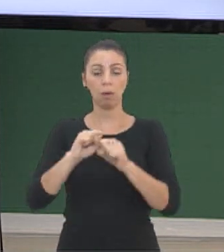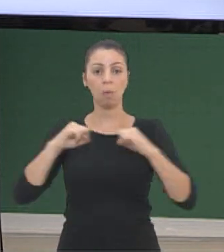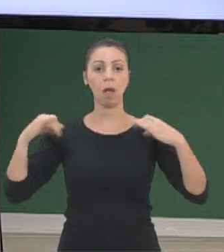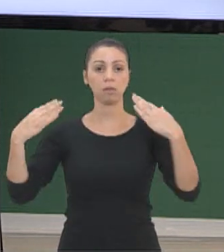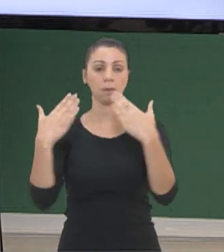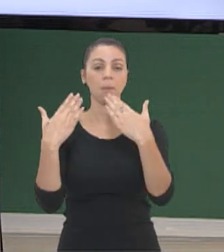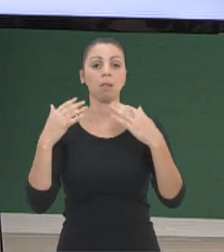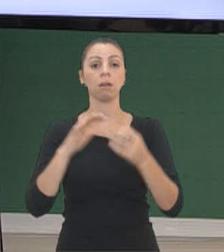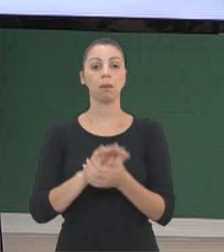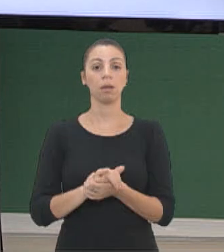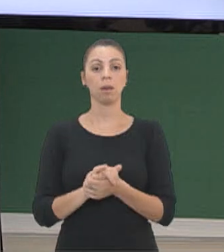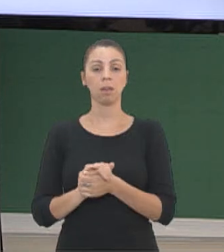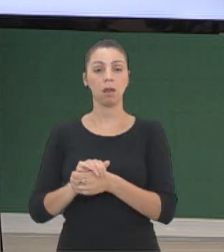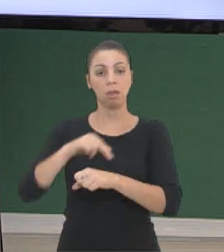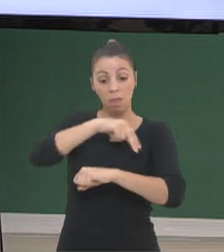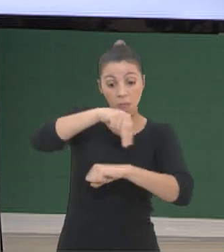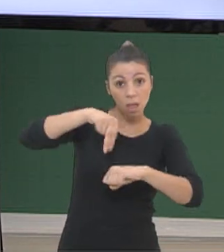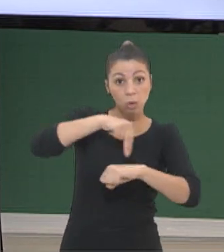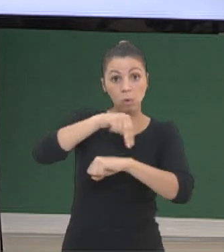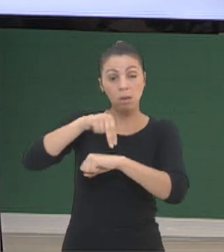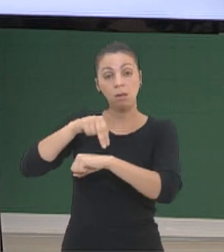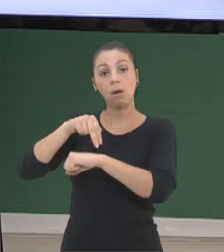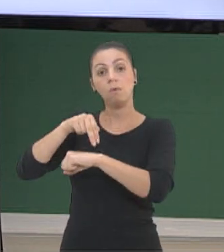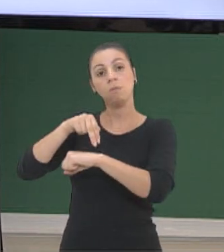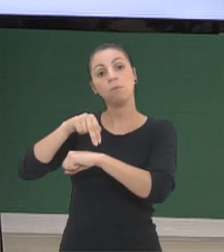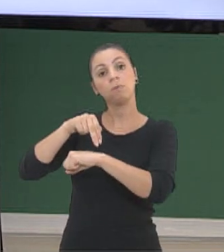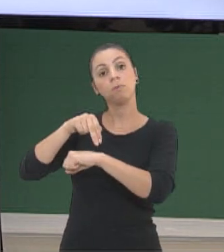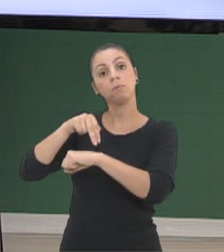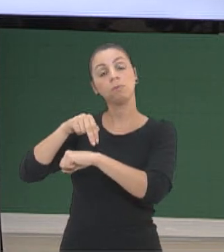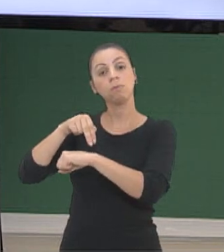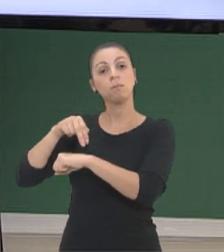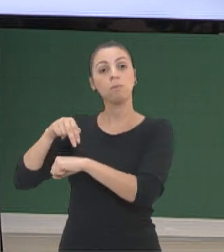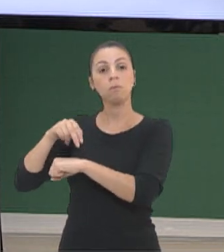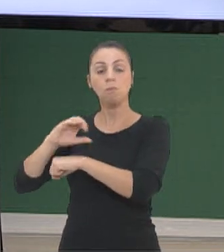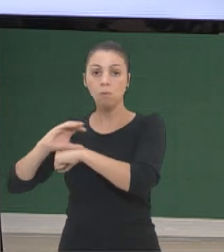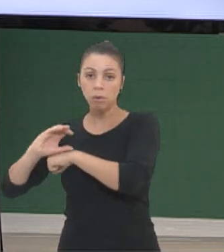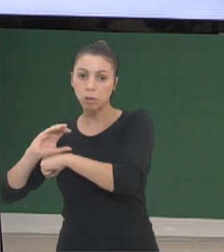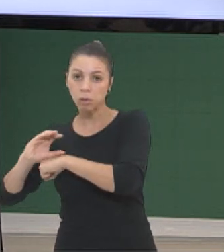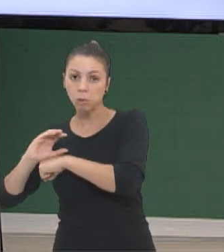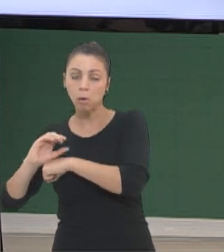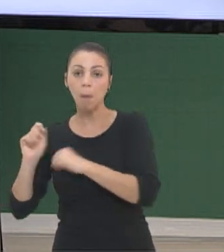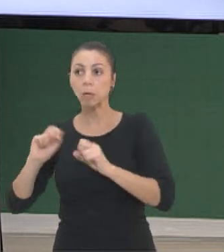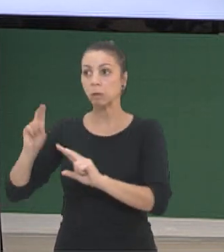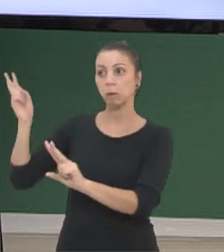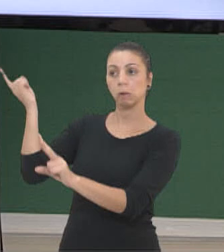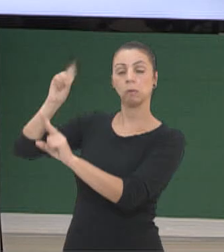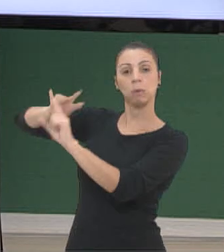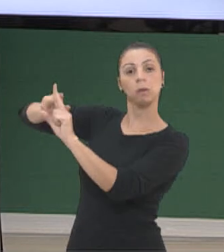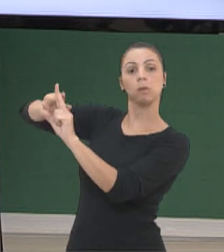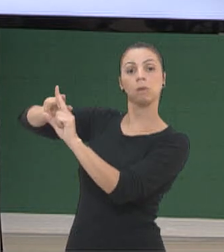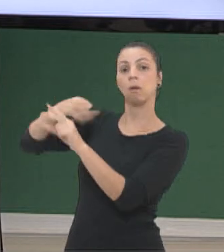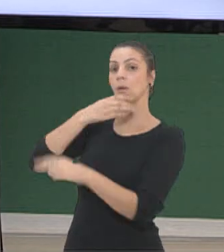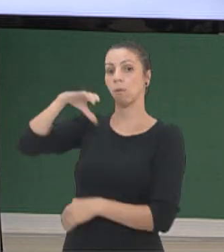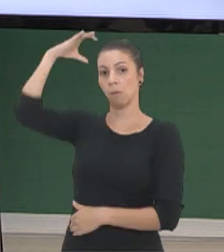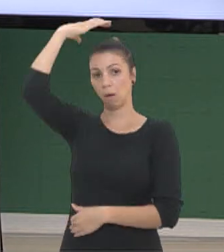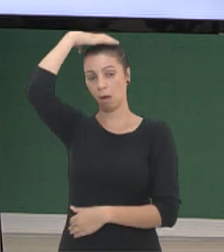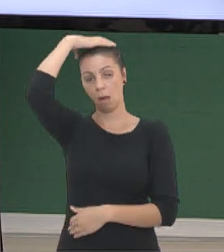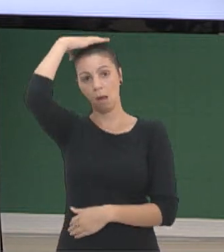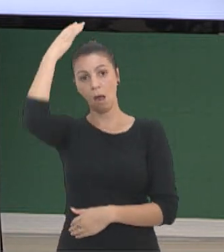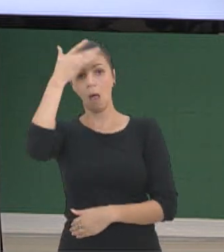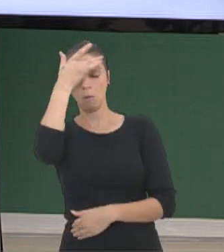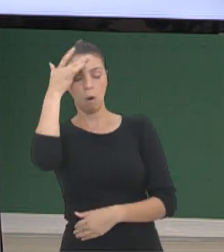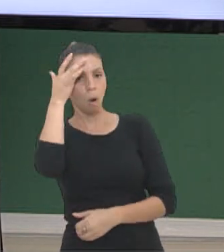composta principalmente por jacobinos e girondinos, entram no acordo, vamos prender o rei. Alguns são a favor da morte, outros são a favor